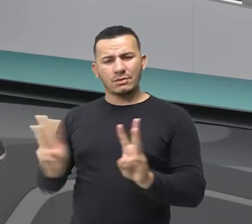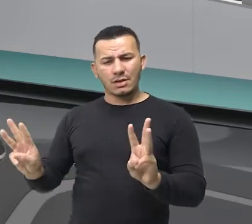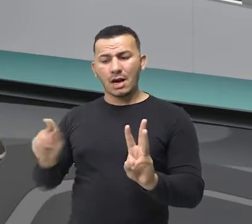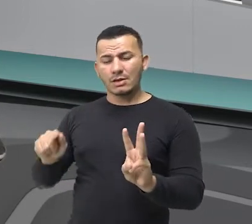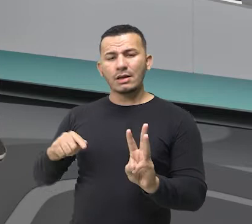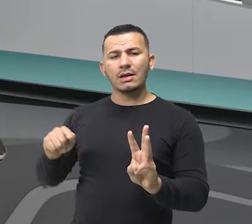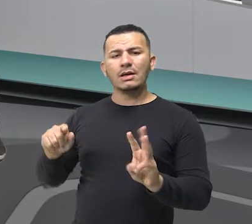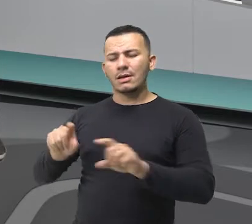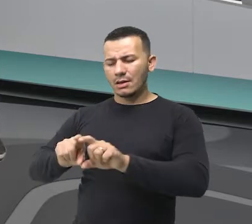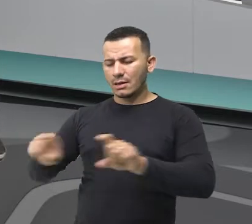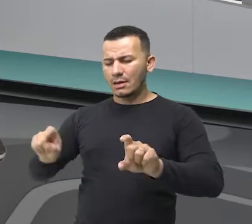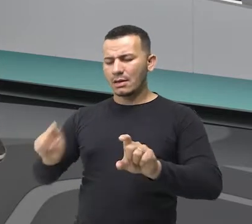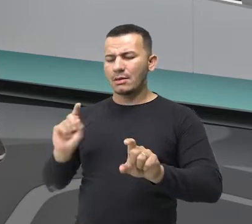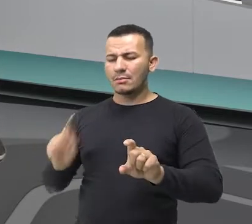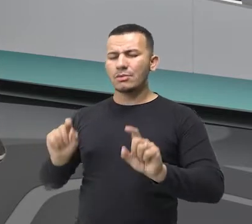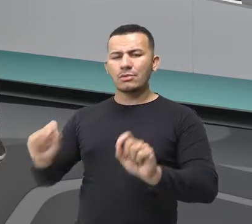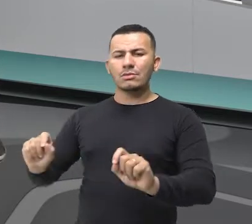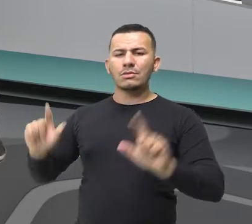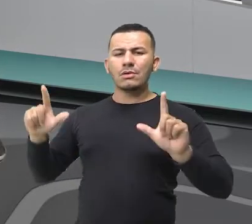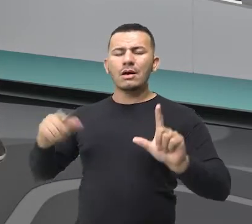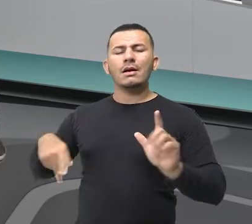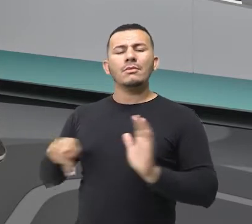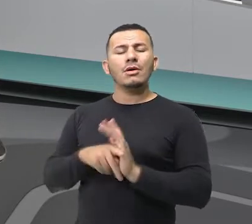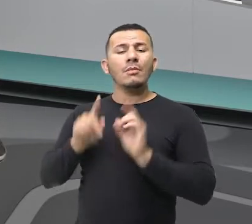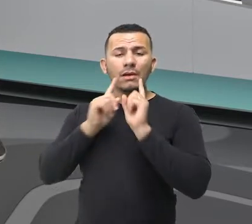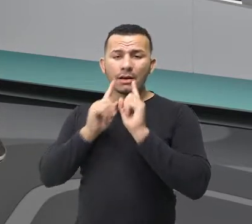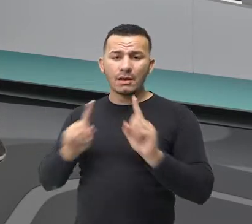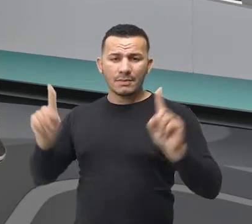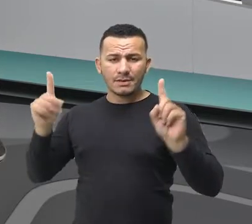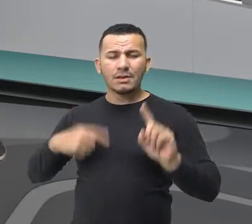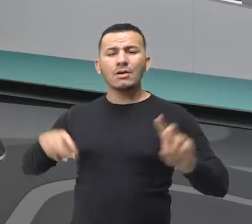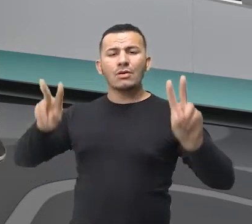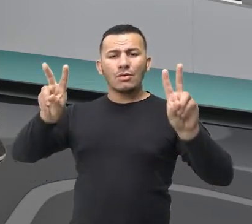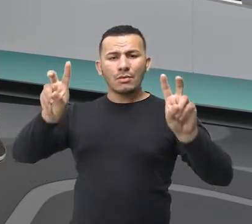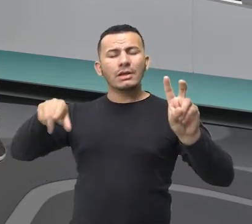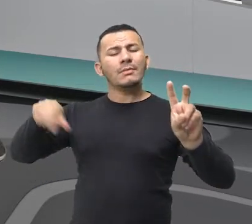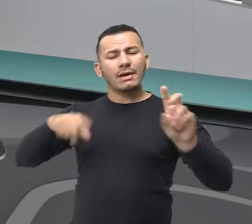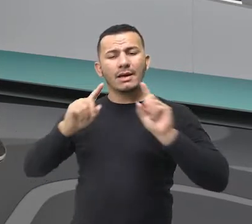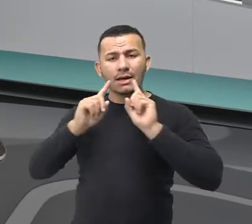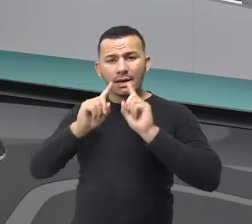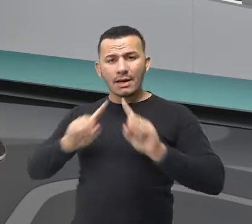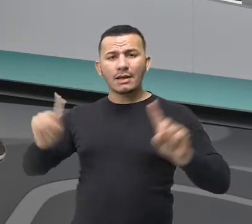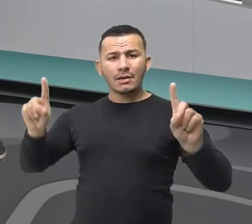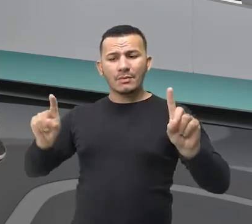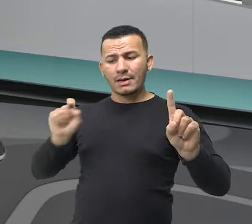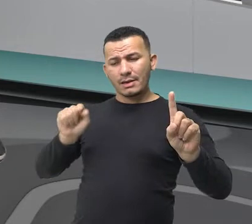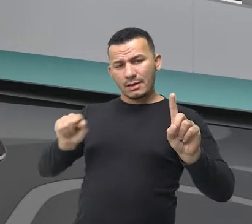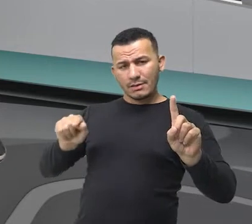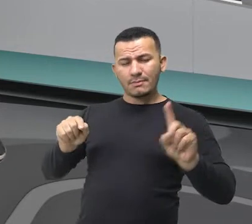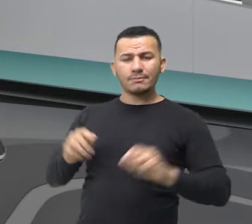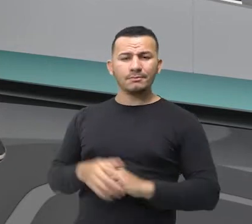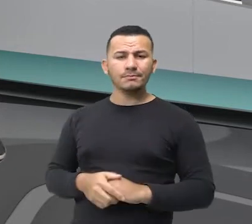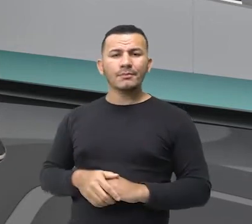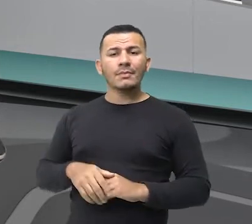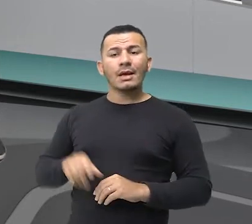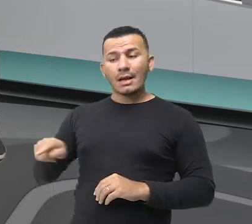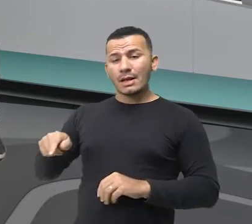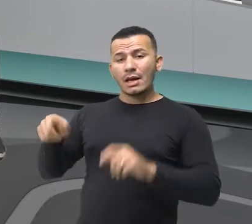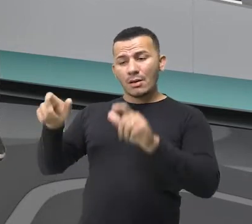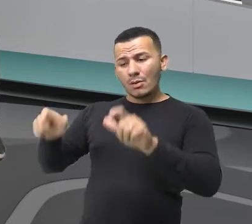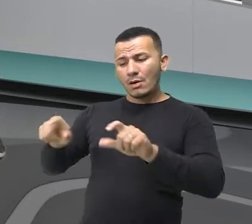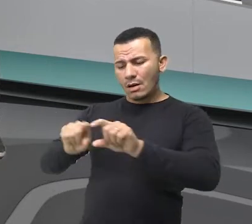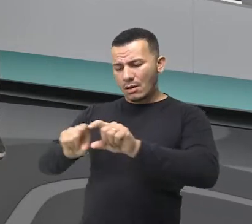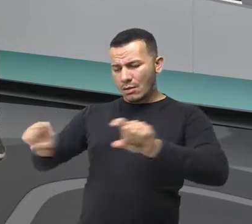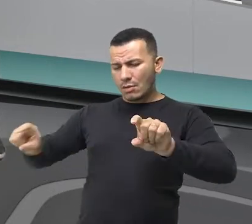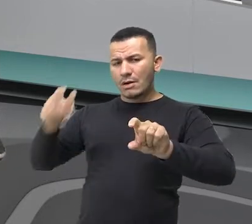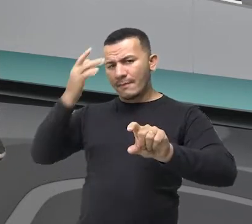é um veículo de reclamação ou seja o título dele é exatamente Reclame Aqui certo um local